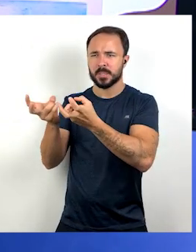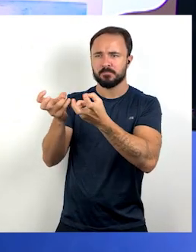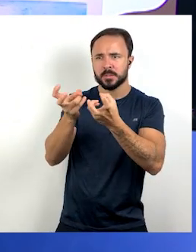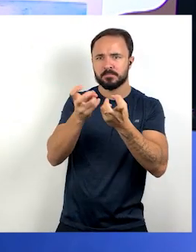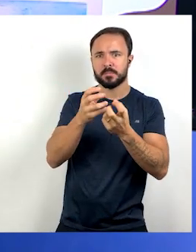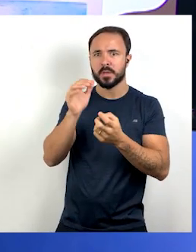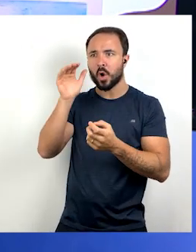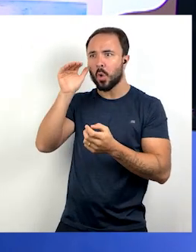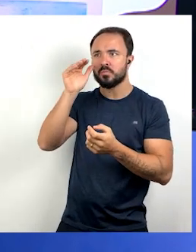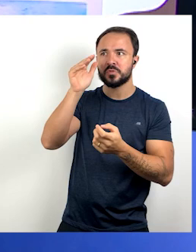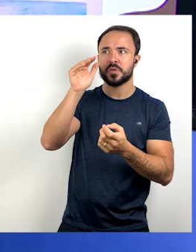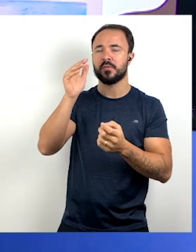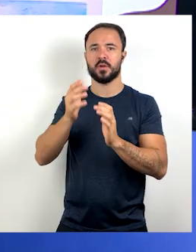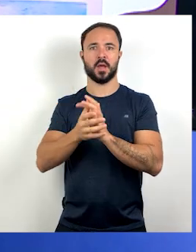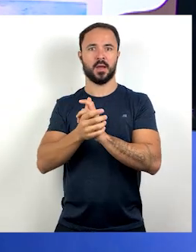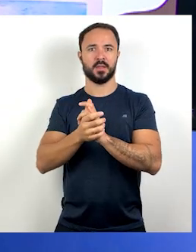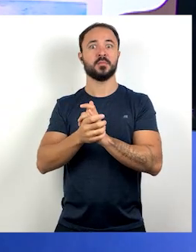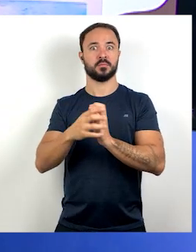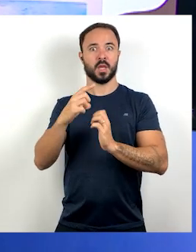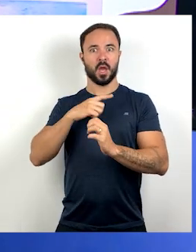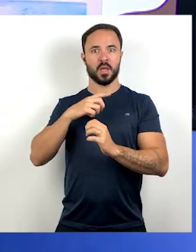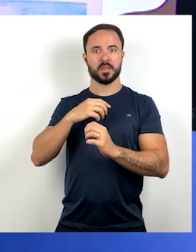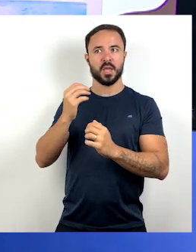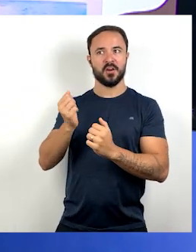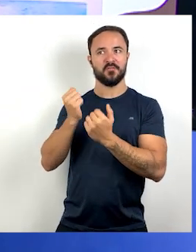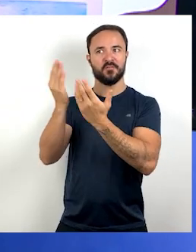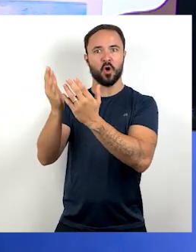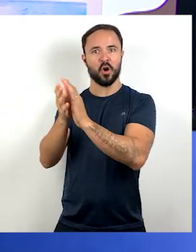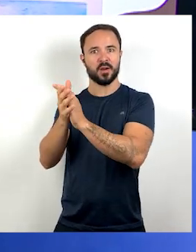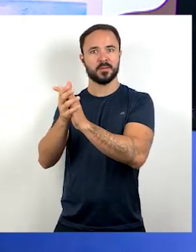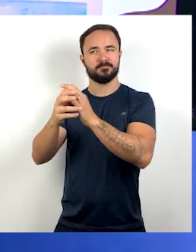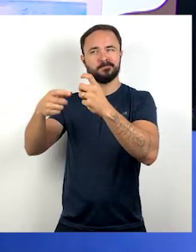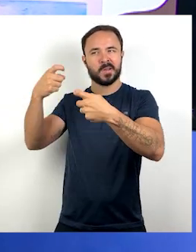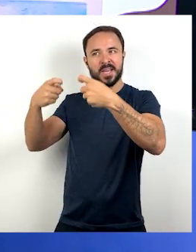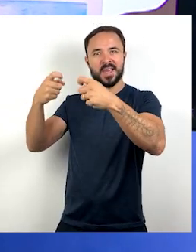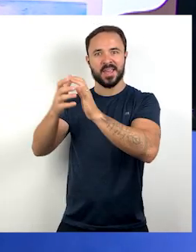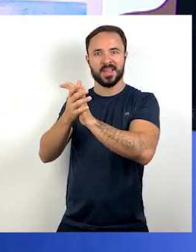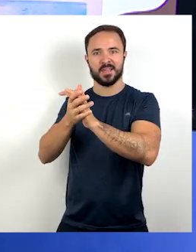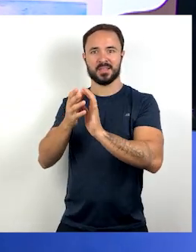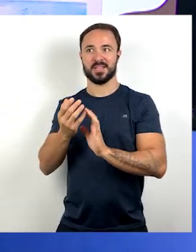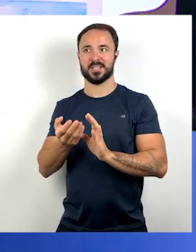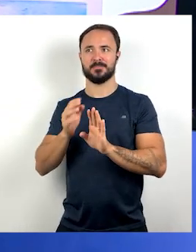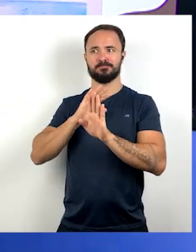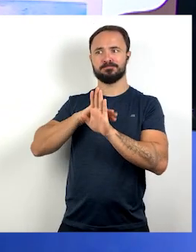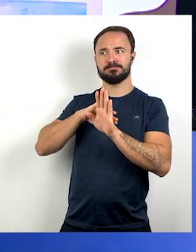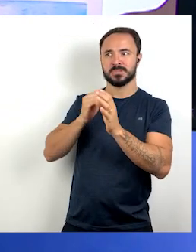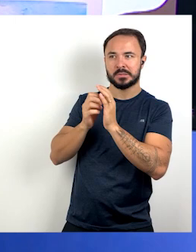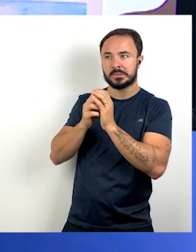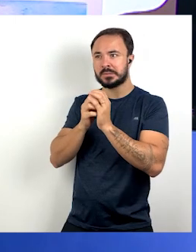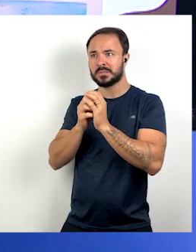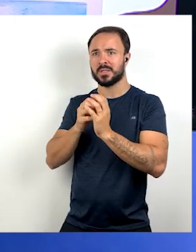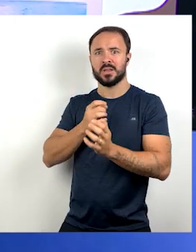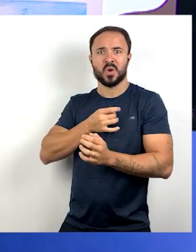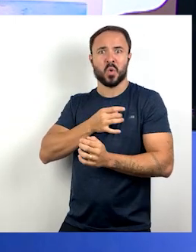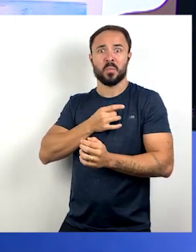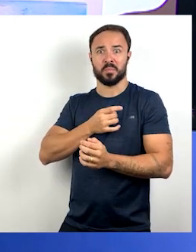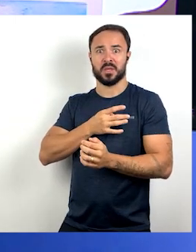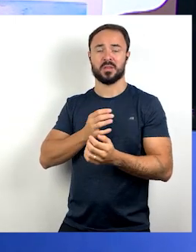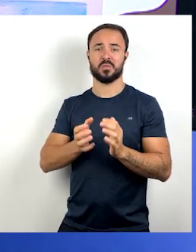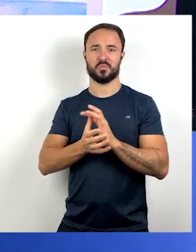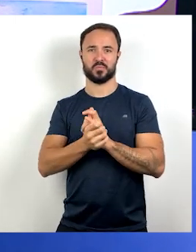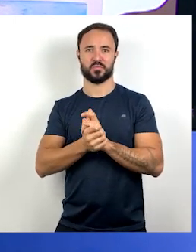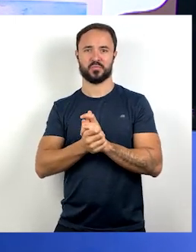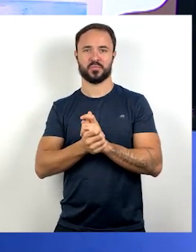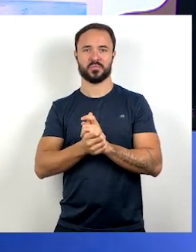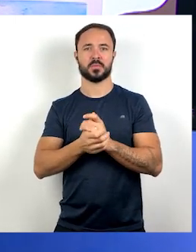esconderijo, mas a guerra está acontecendo lá fora e eles estão lá dentro assustados. Como que a gente percebe